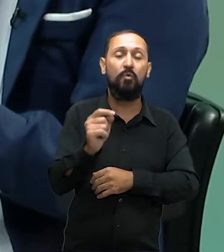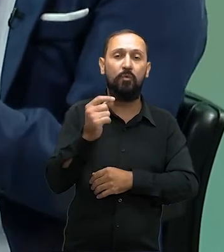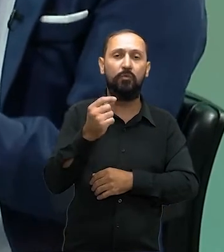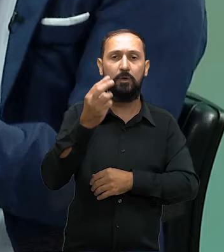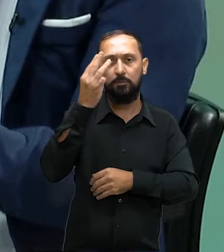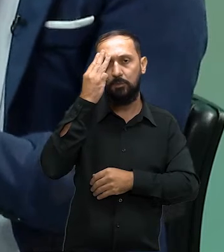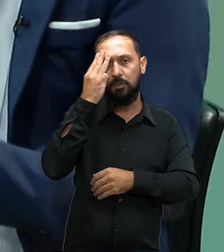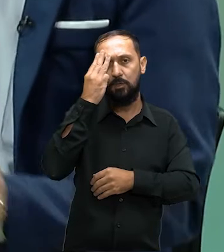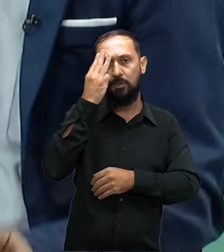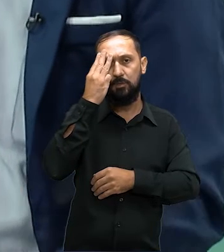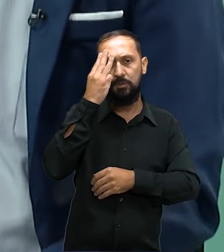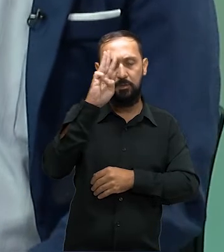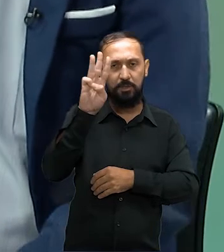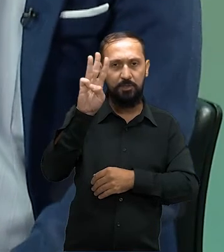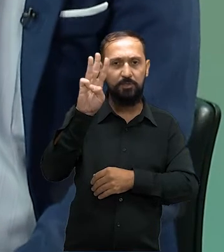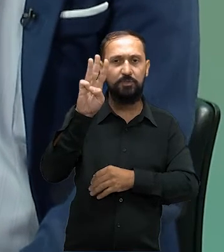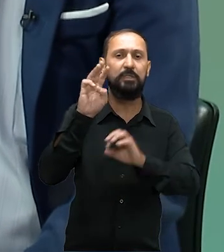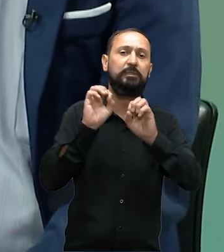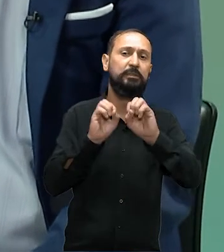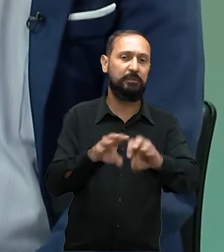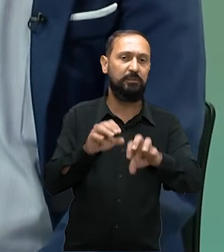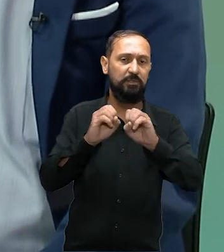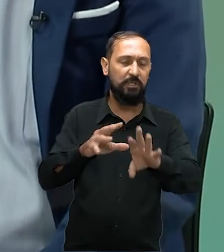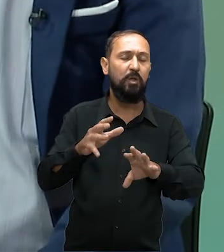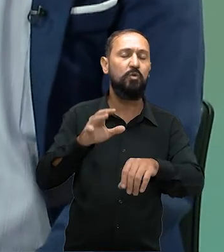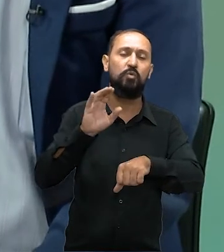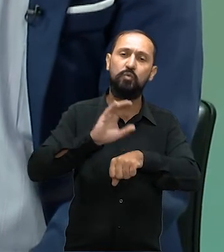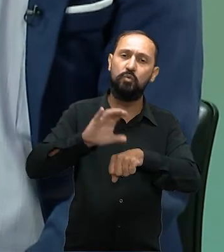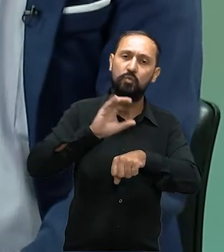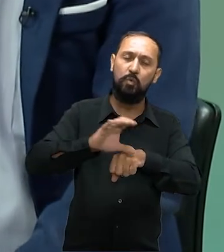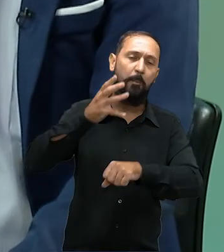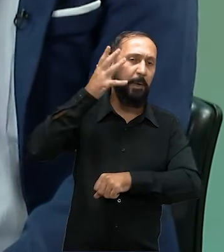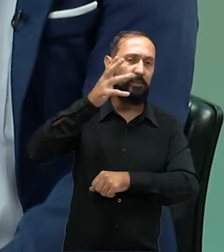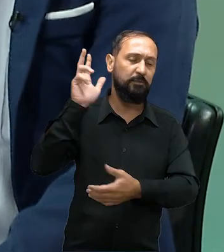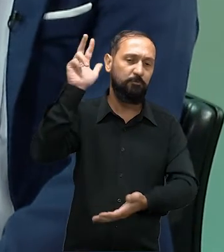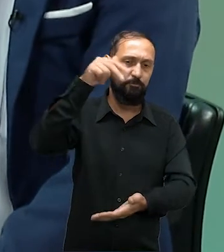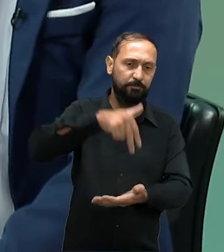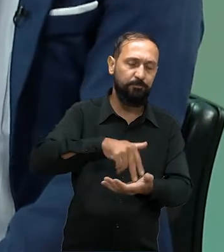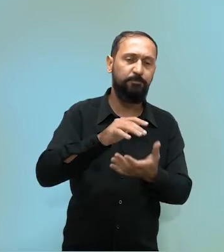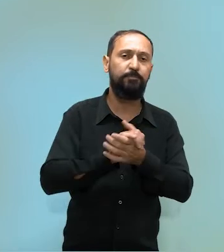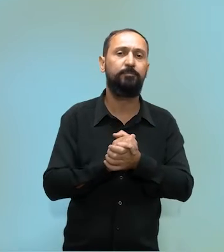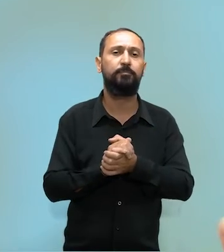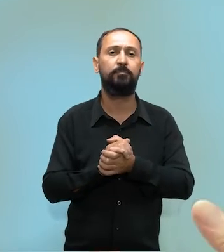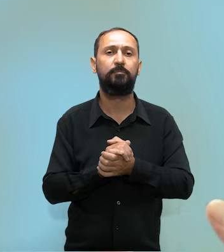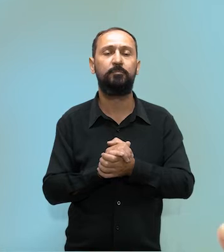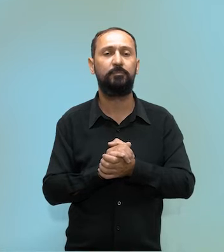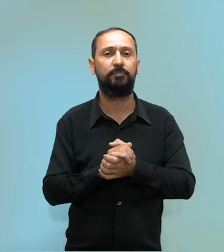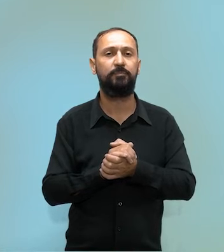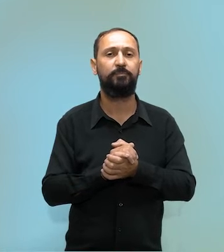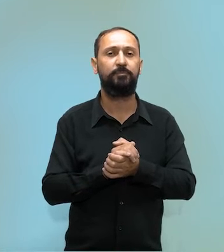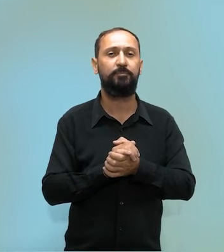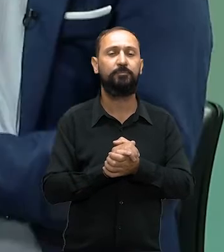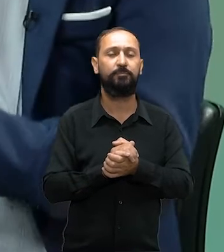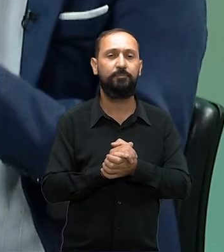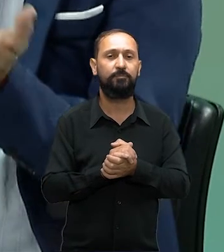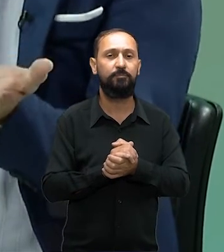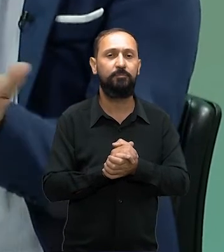inédita, foram 3 dias de webinário com grandes palestrantes. Além do webinário, nós